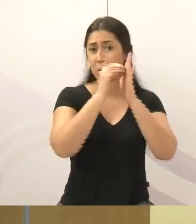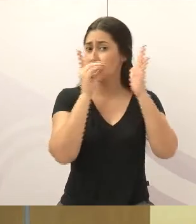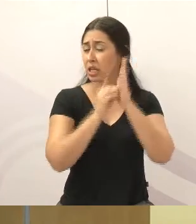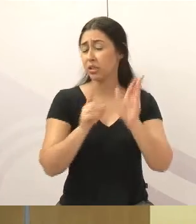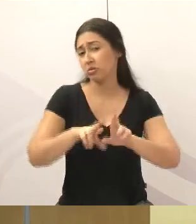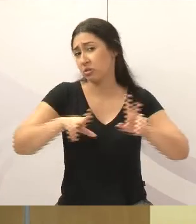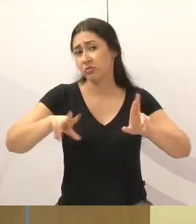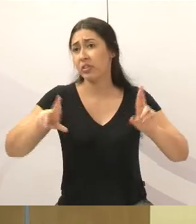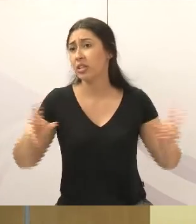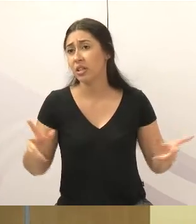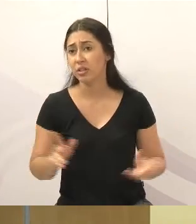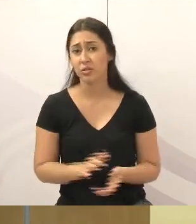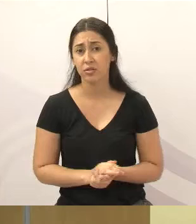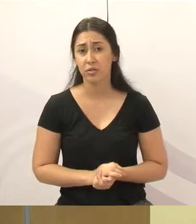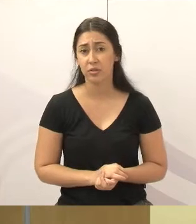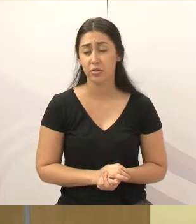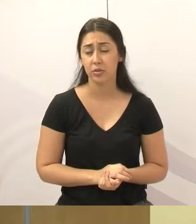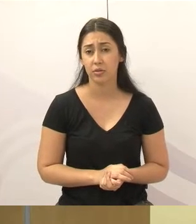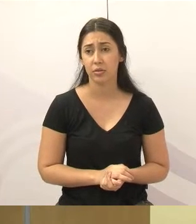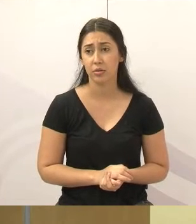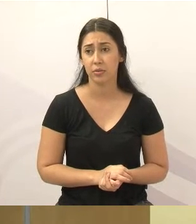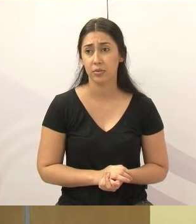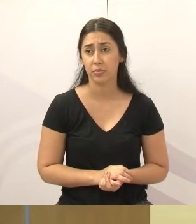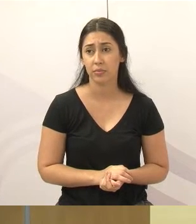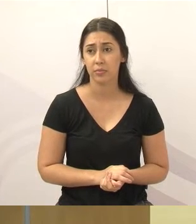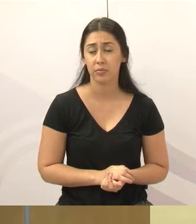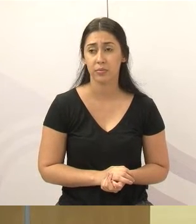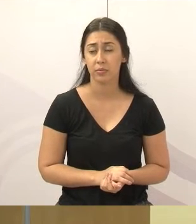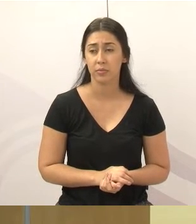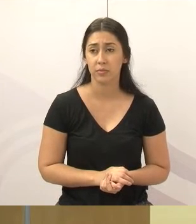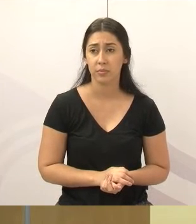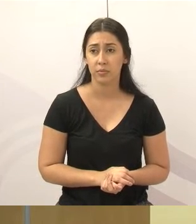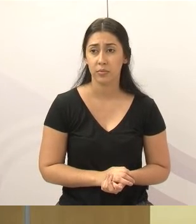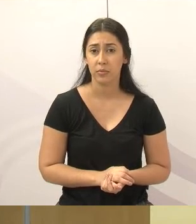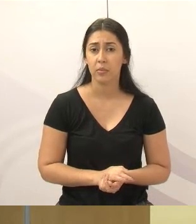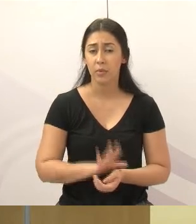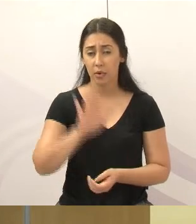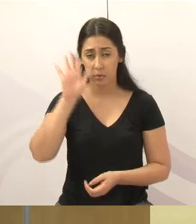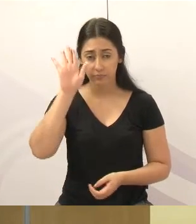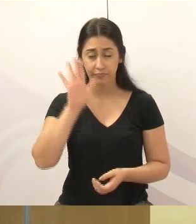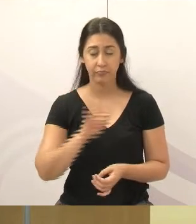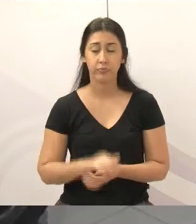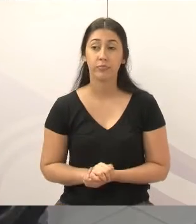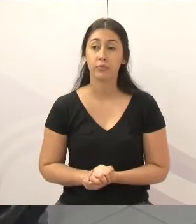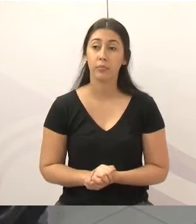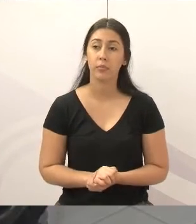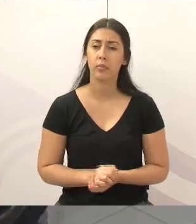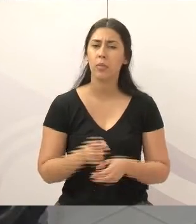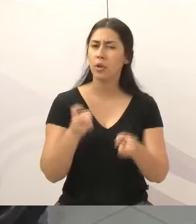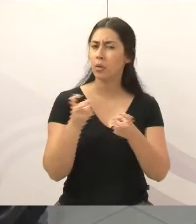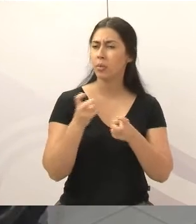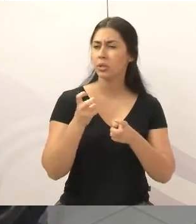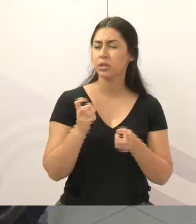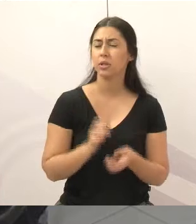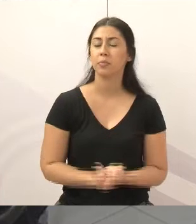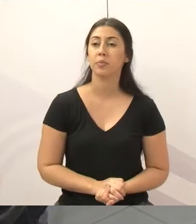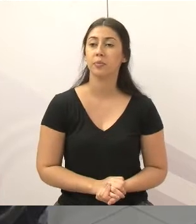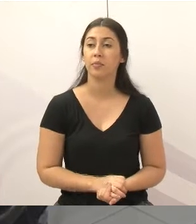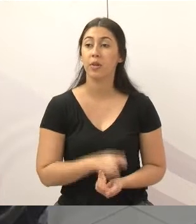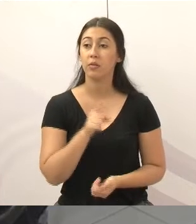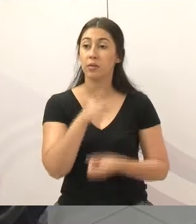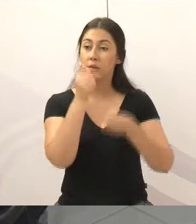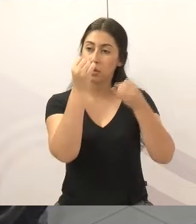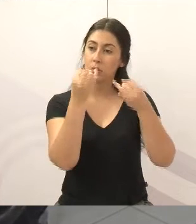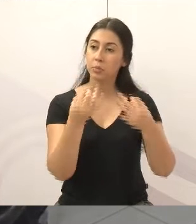isso aqui vai por água abaixo. Vereador Paulinho, né? O senhor dá uma parte? Sim, vereador. Olha que interessante, né? O senhor fala uma coisa